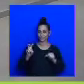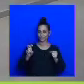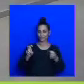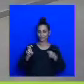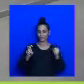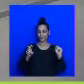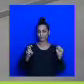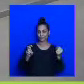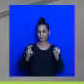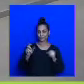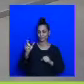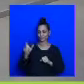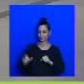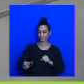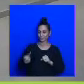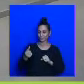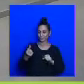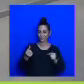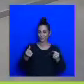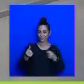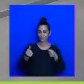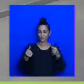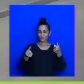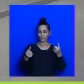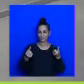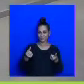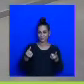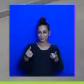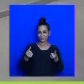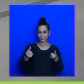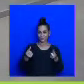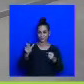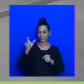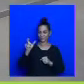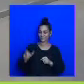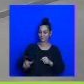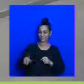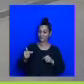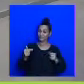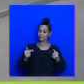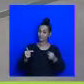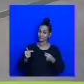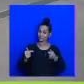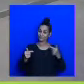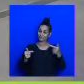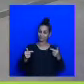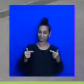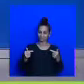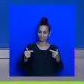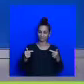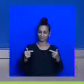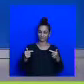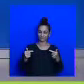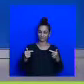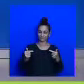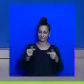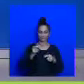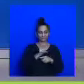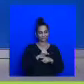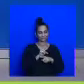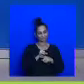58 coluna 6 número 6 e coluna 7 número 7